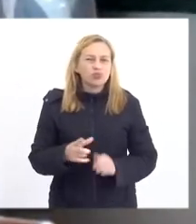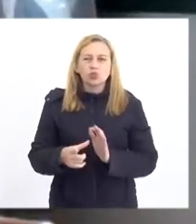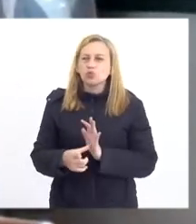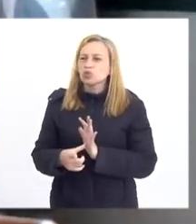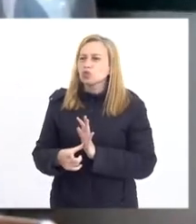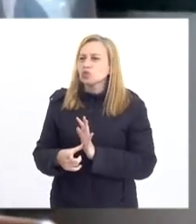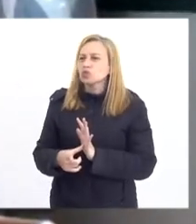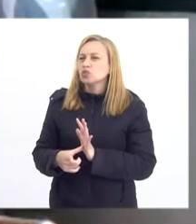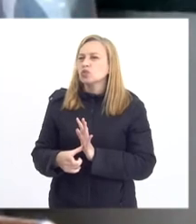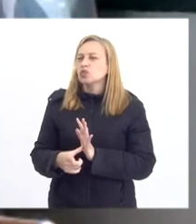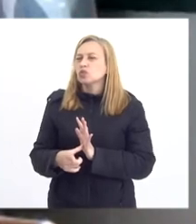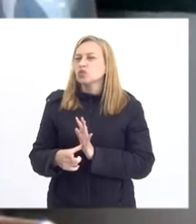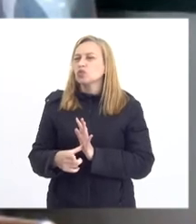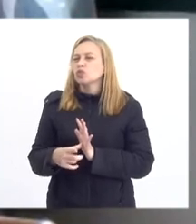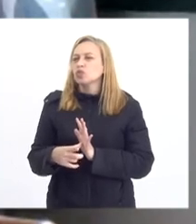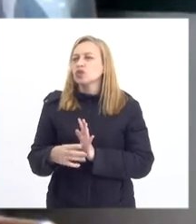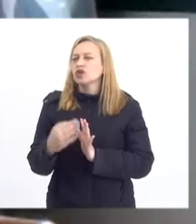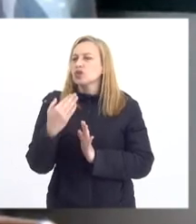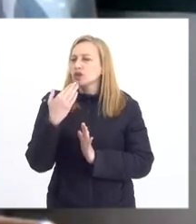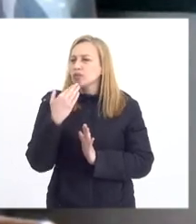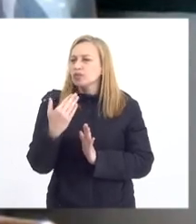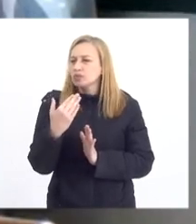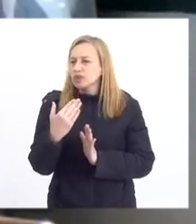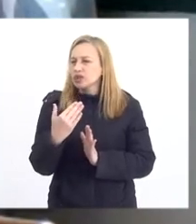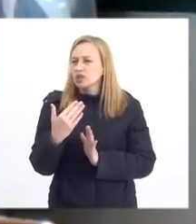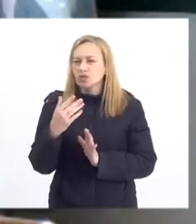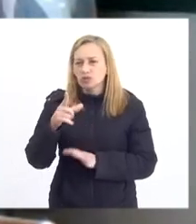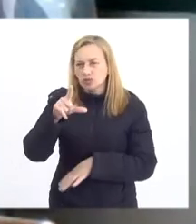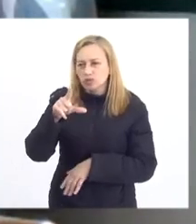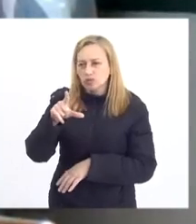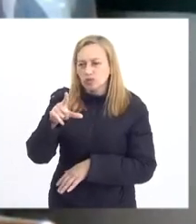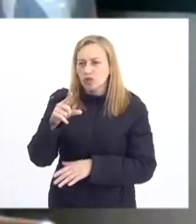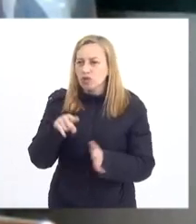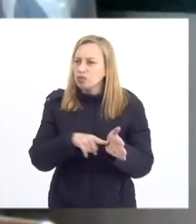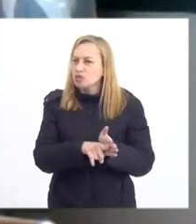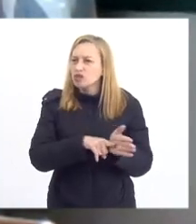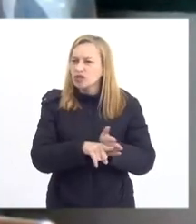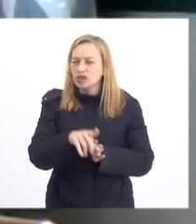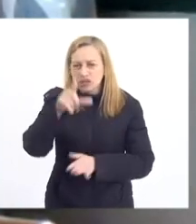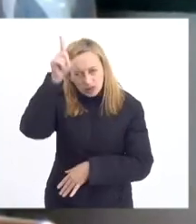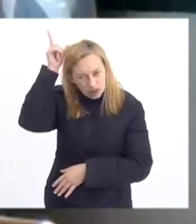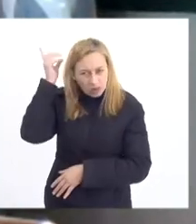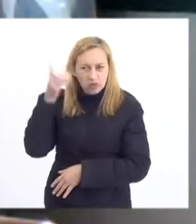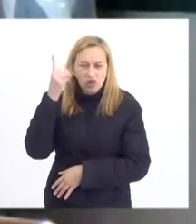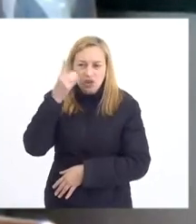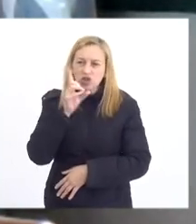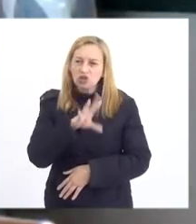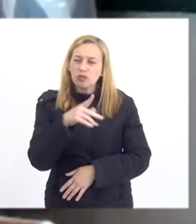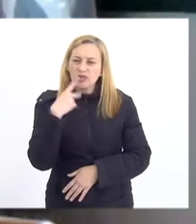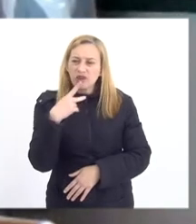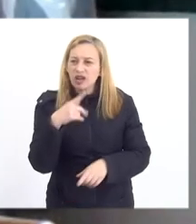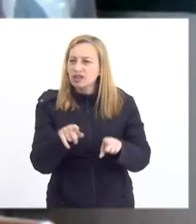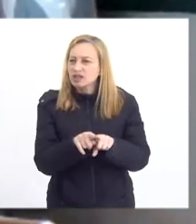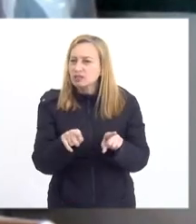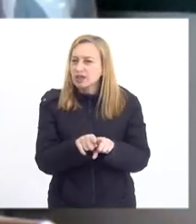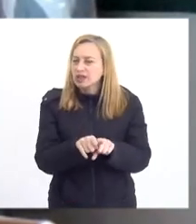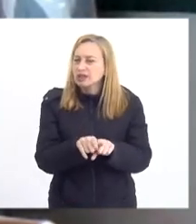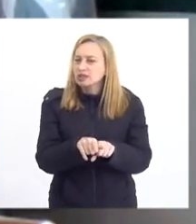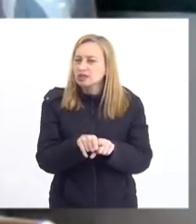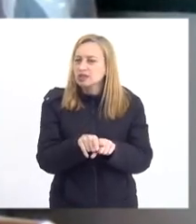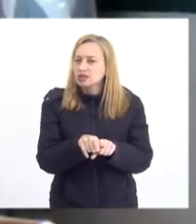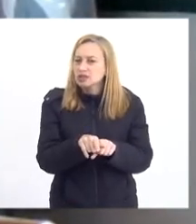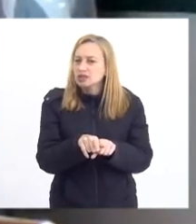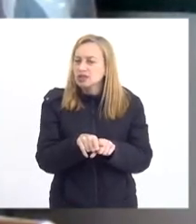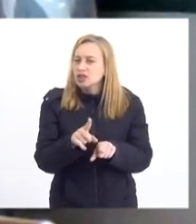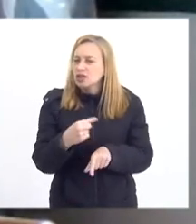que o deputado Luiz Paulo pediu vistas corretamente. É, só para acrescentar para o Luiz Paulo,